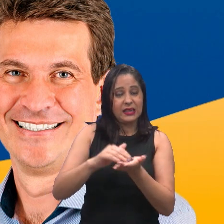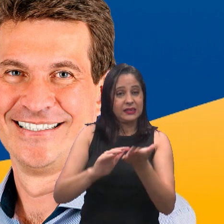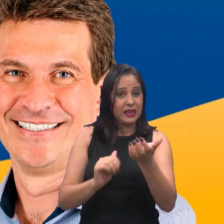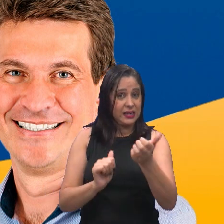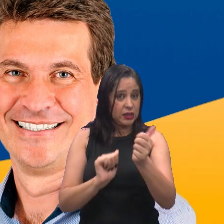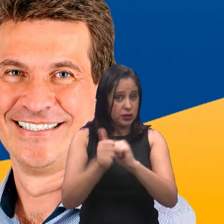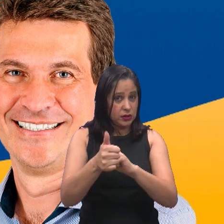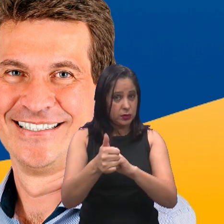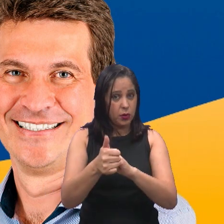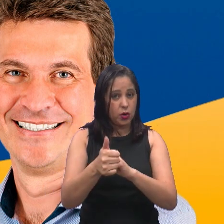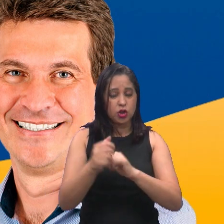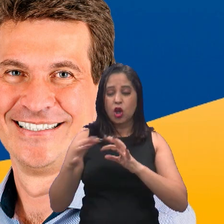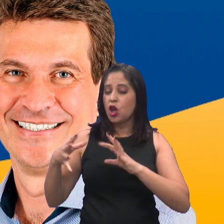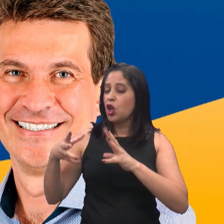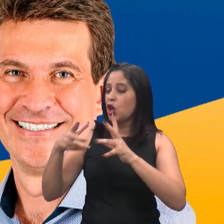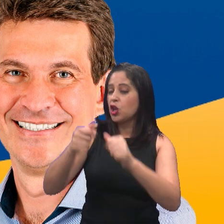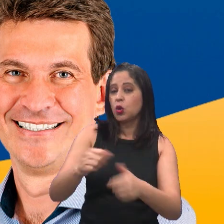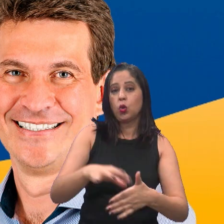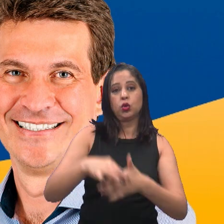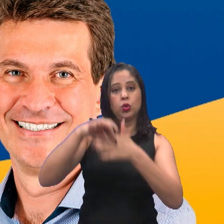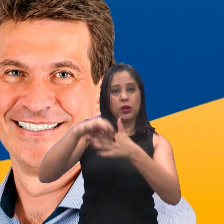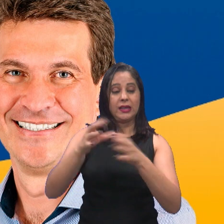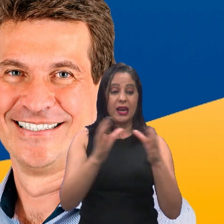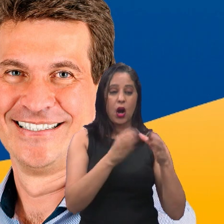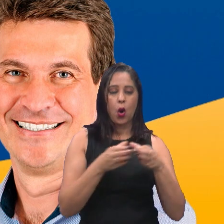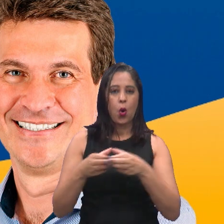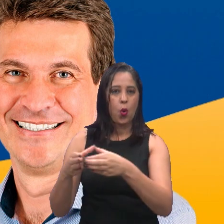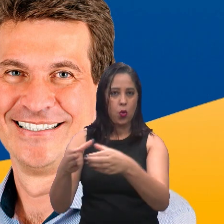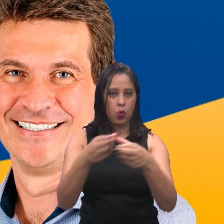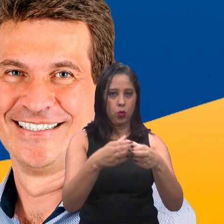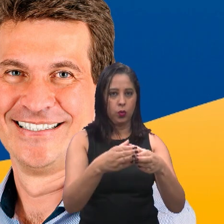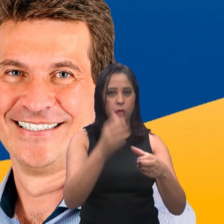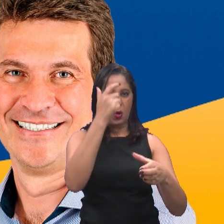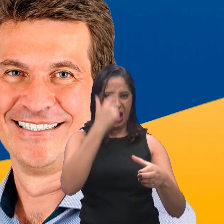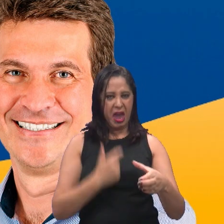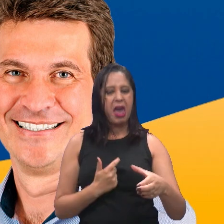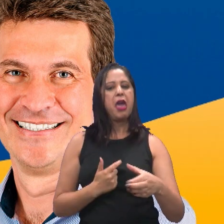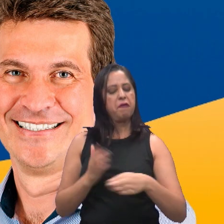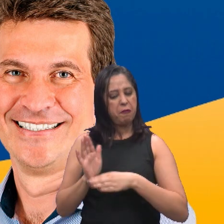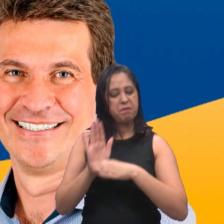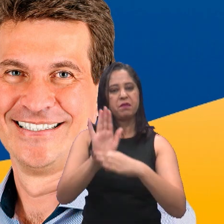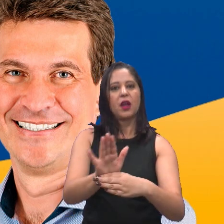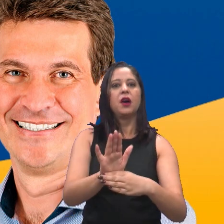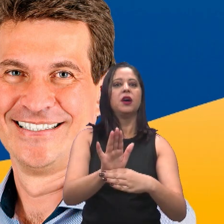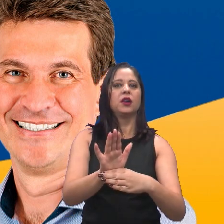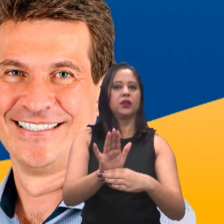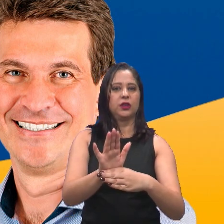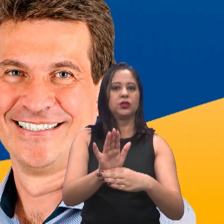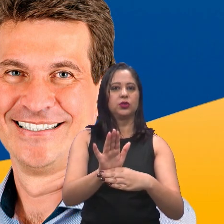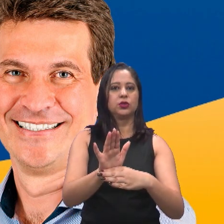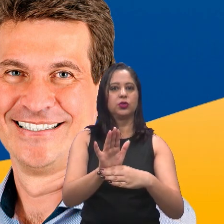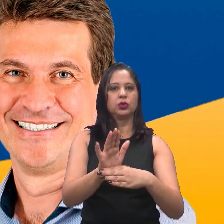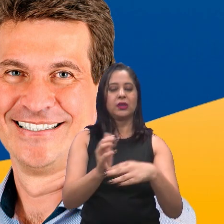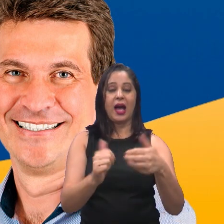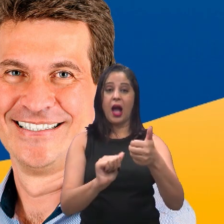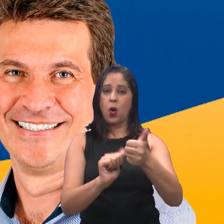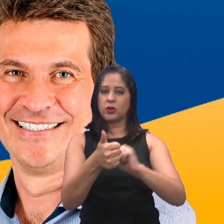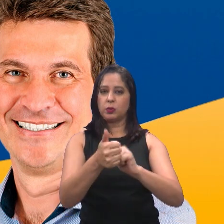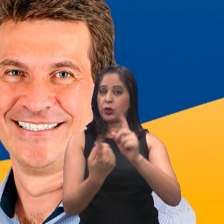toda a liderança dos times da cidade. Estou pronto para colaborar e fortalecer o nosso esporte juntos.